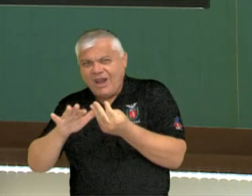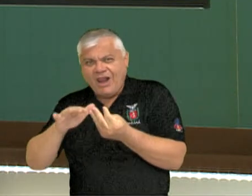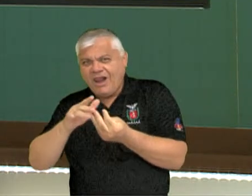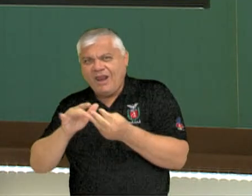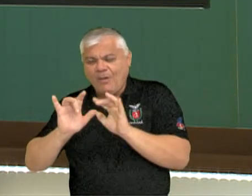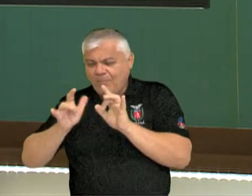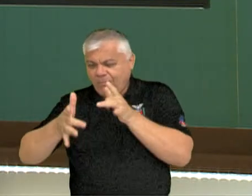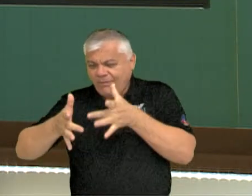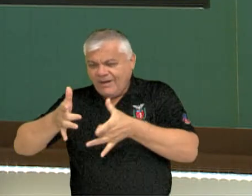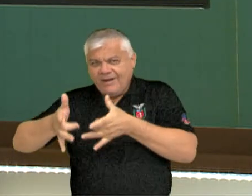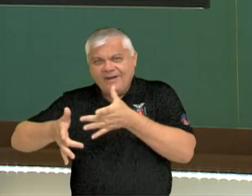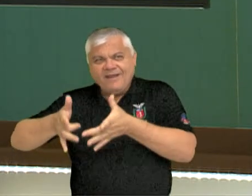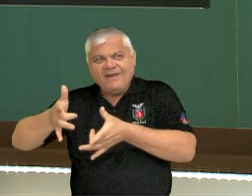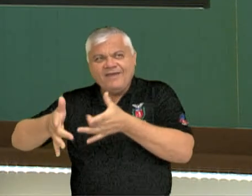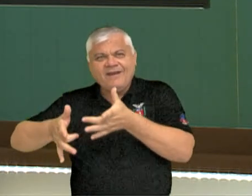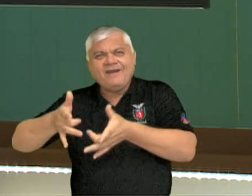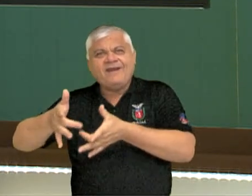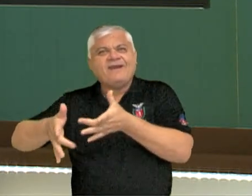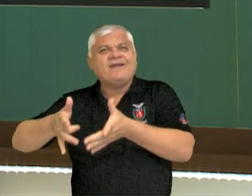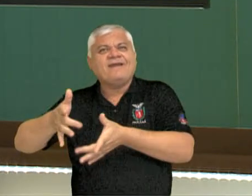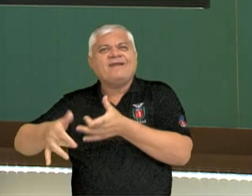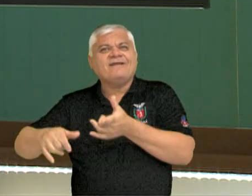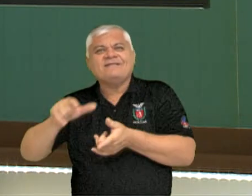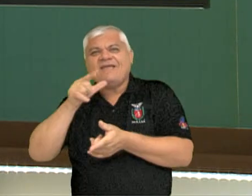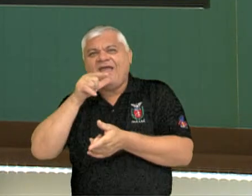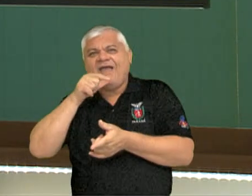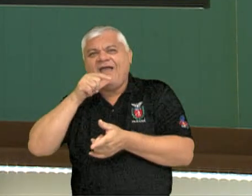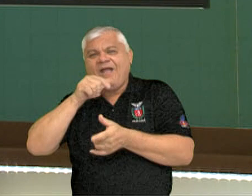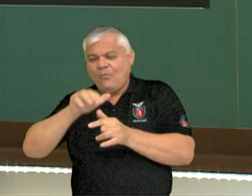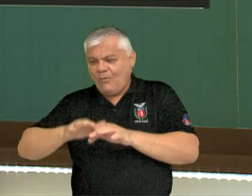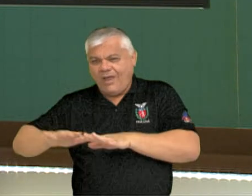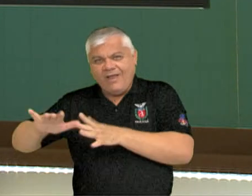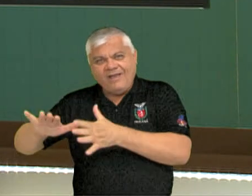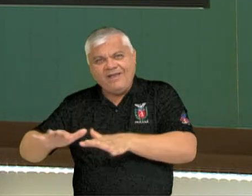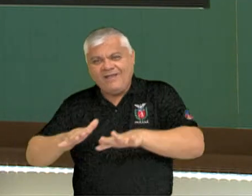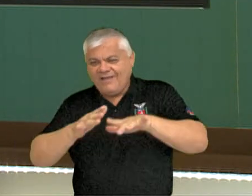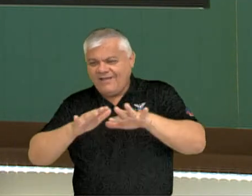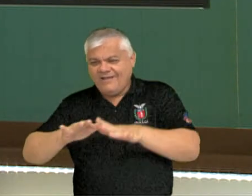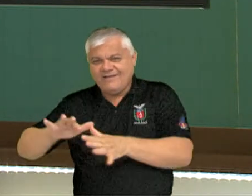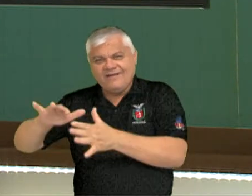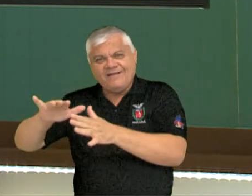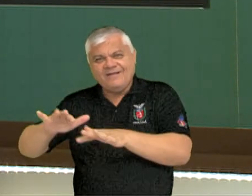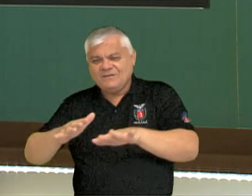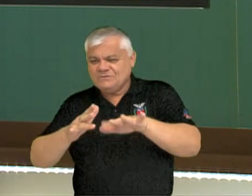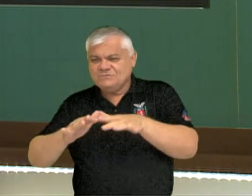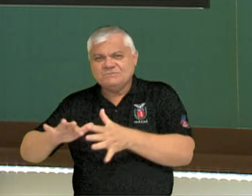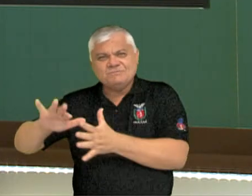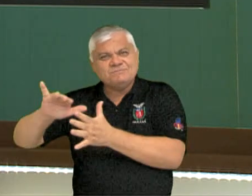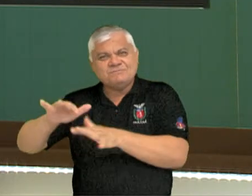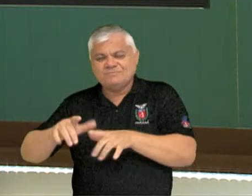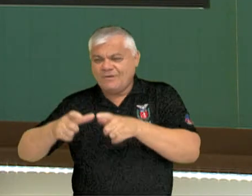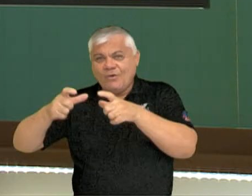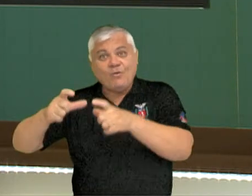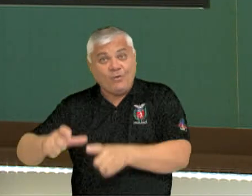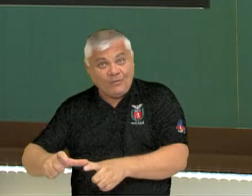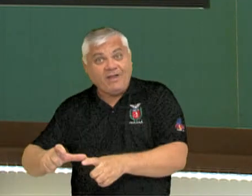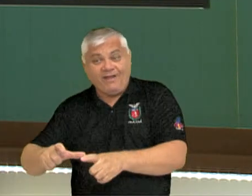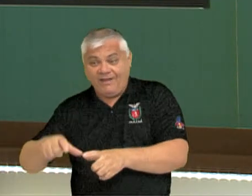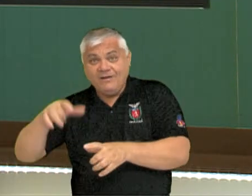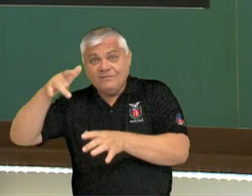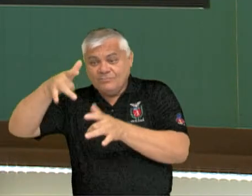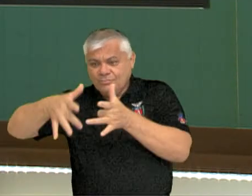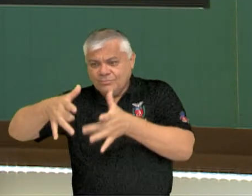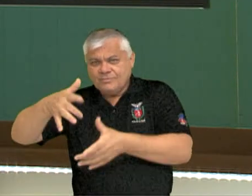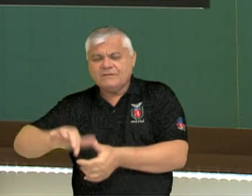informação genética. Esse esporo ele vai ser transportado pelo ar e ao cair num ambiente favorável ele